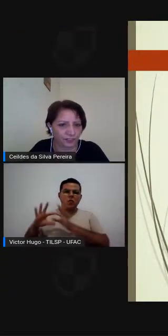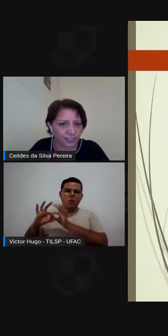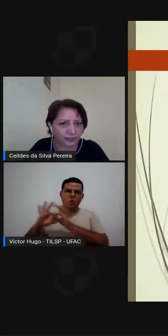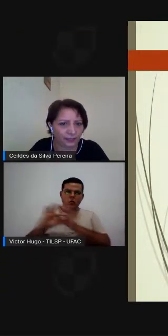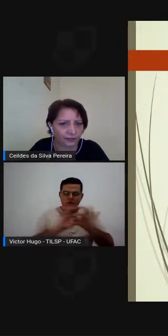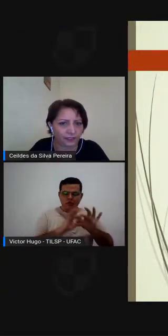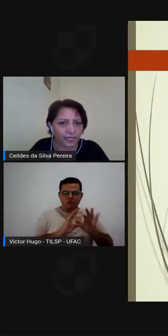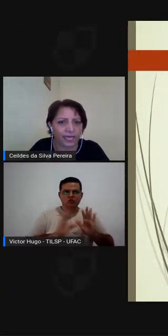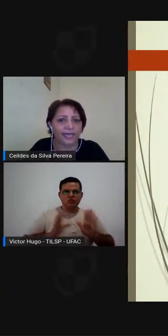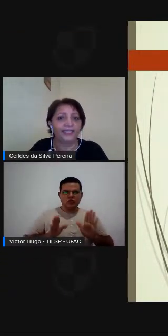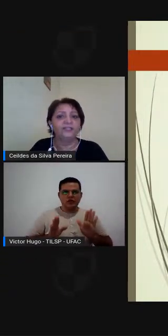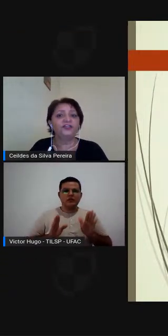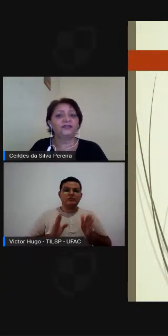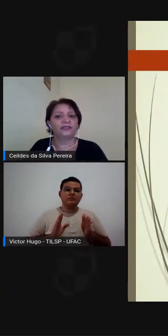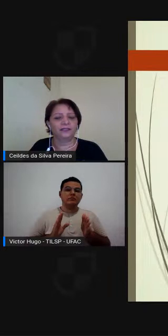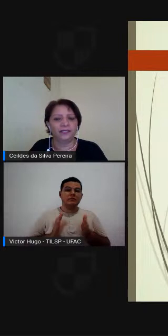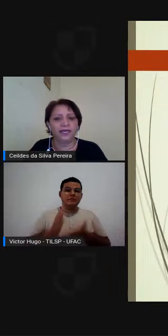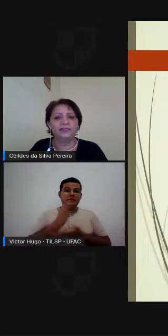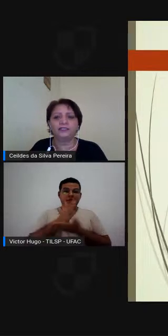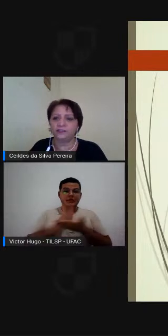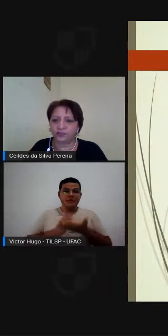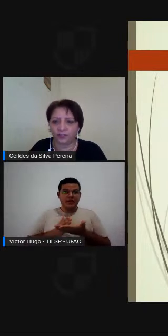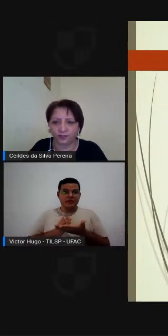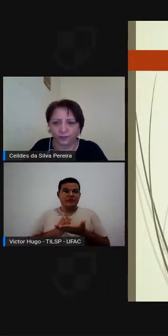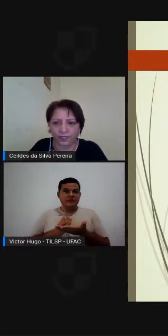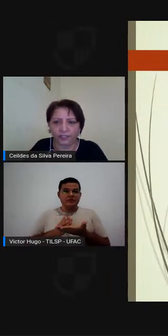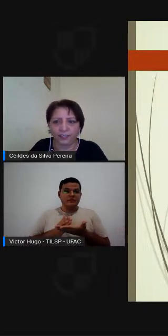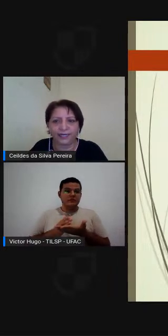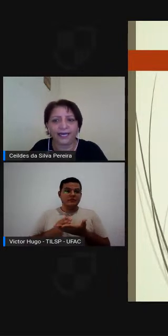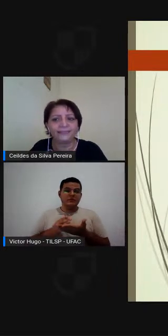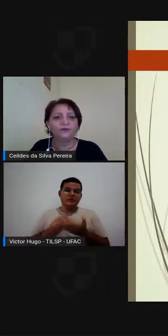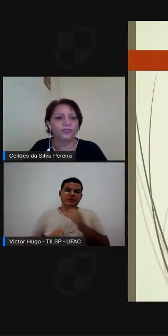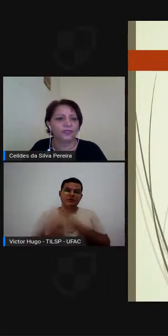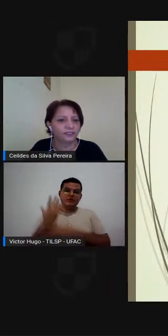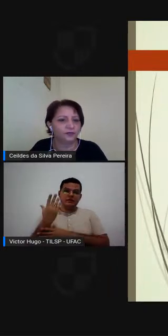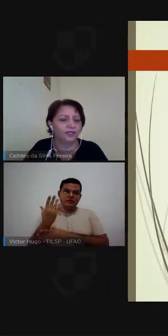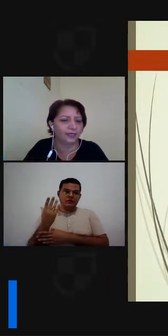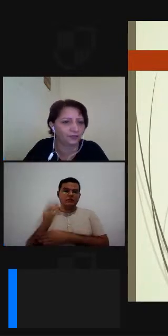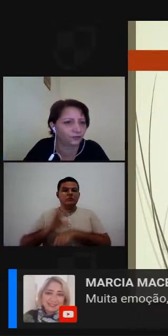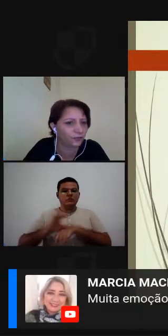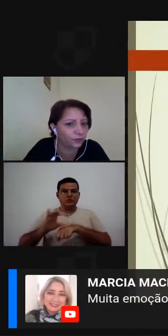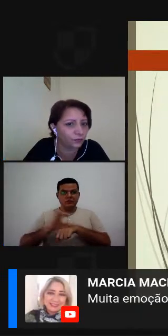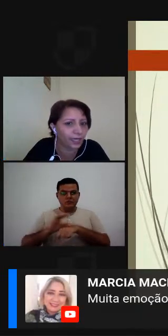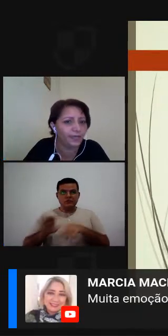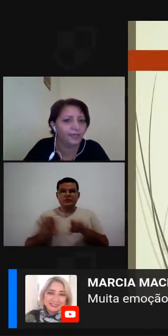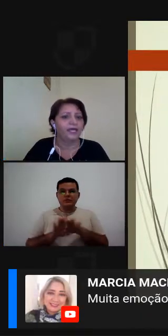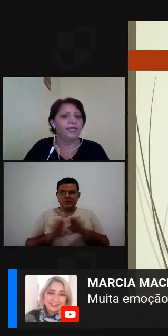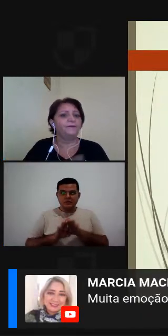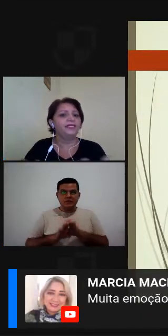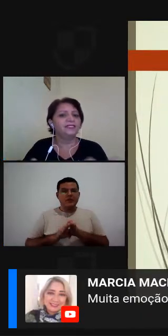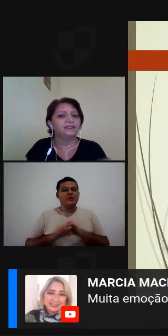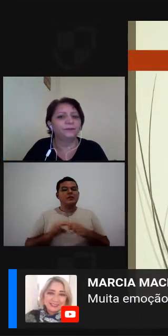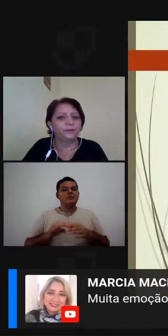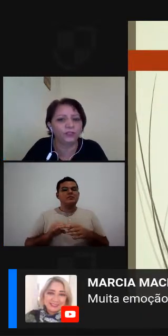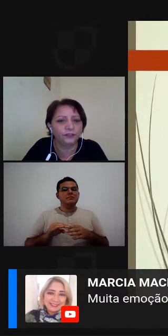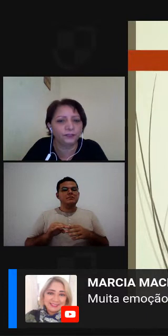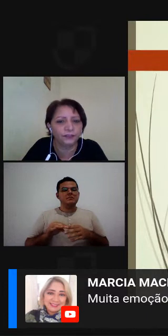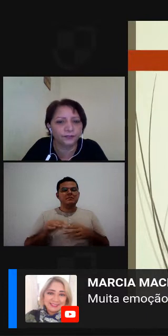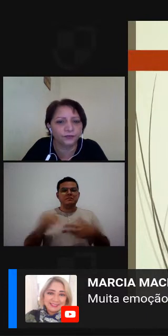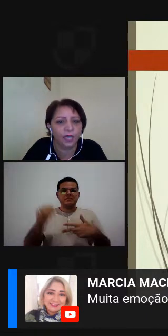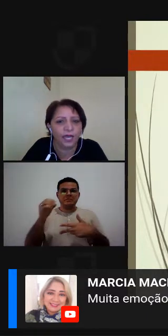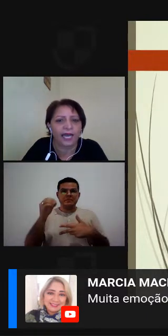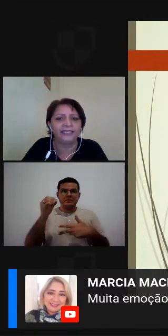em 1970. Além de atender às exigências do MEC, cada alteração na grade curricular representa,